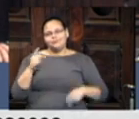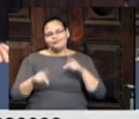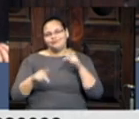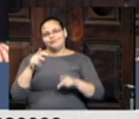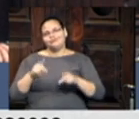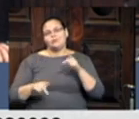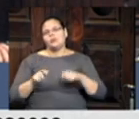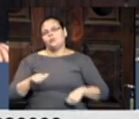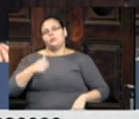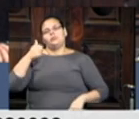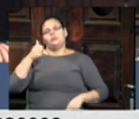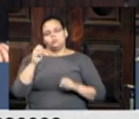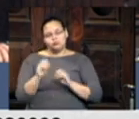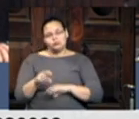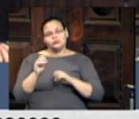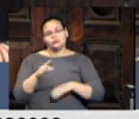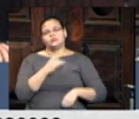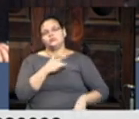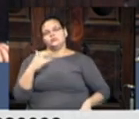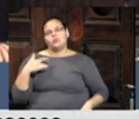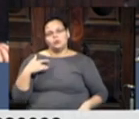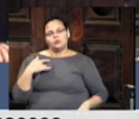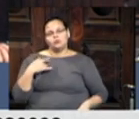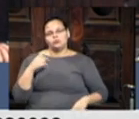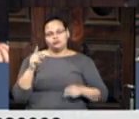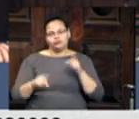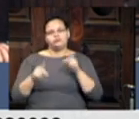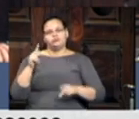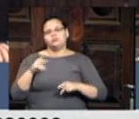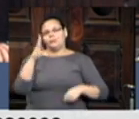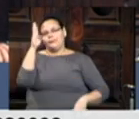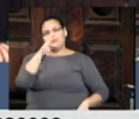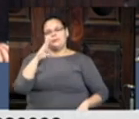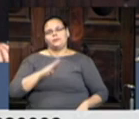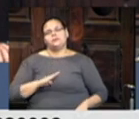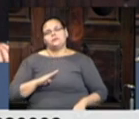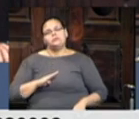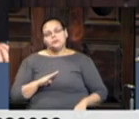na melhoria da educação e da saúde desse povo brasileiro.